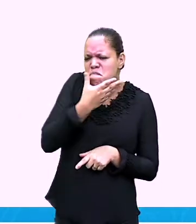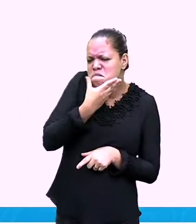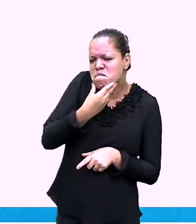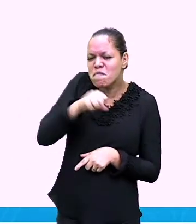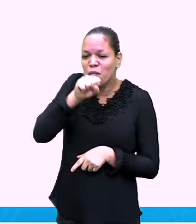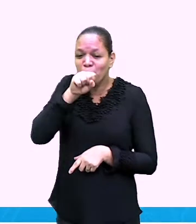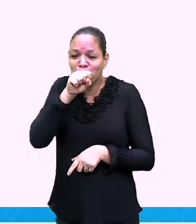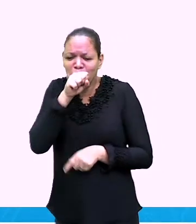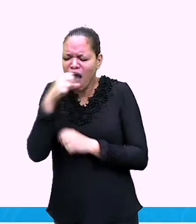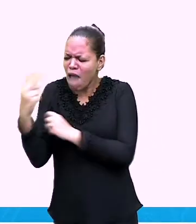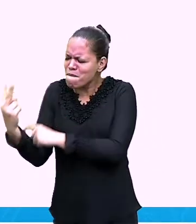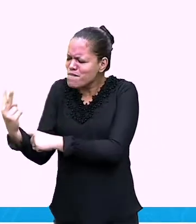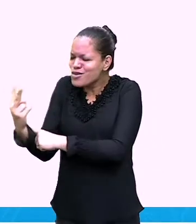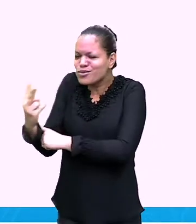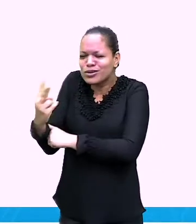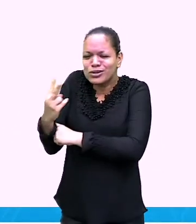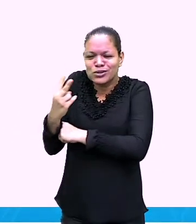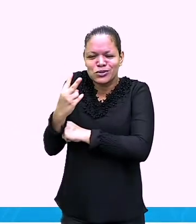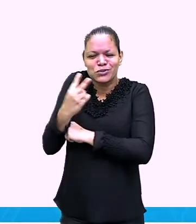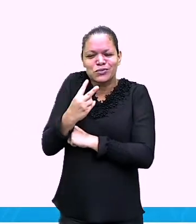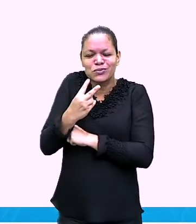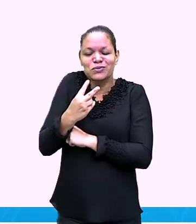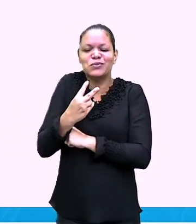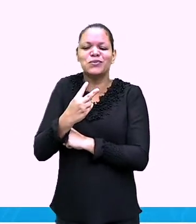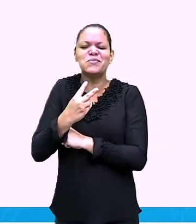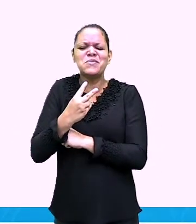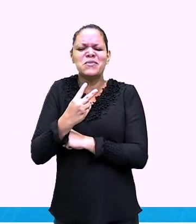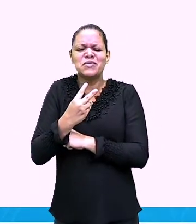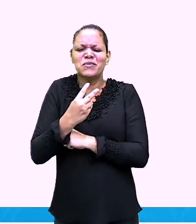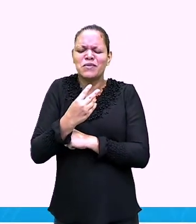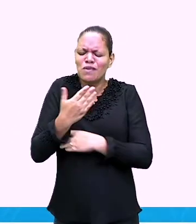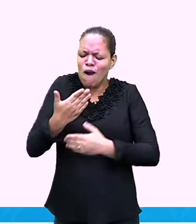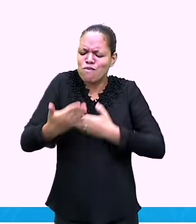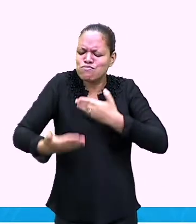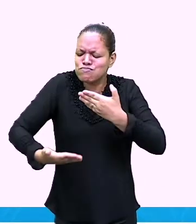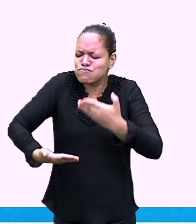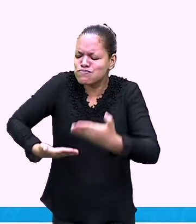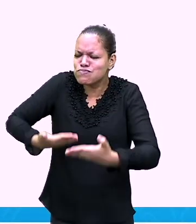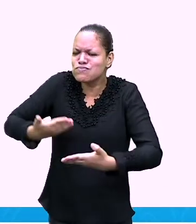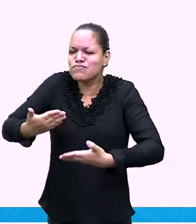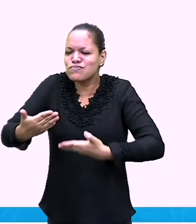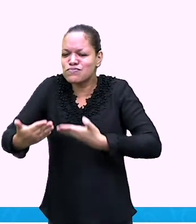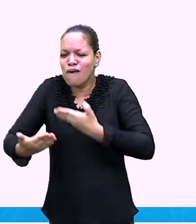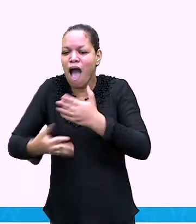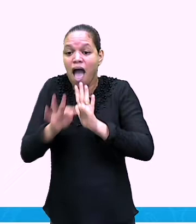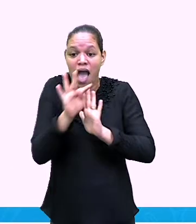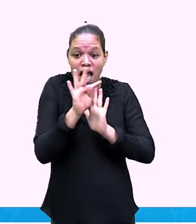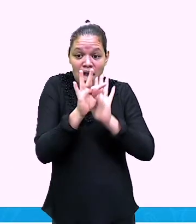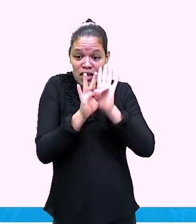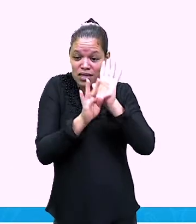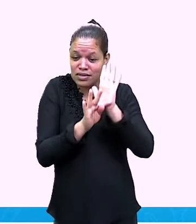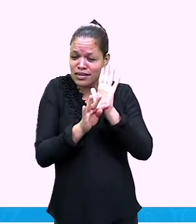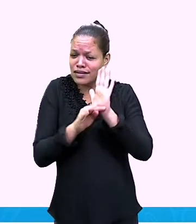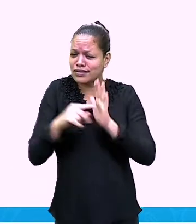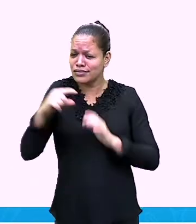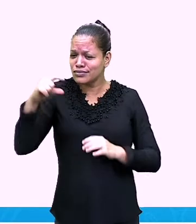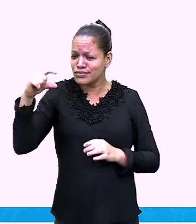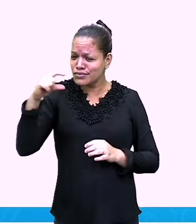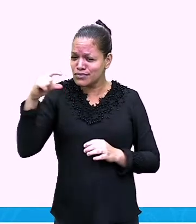muito para mim, além de me encorajar a ler livros curtos, mas muito interessantes.